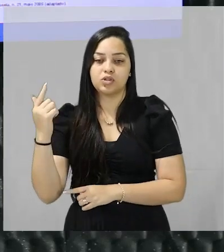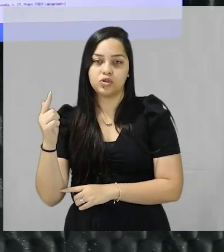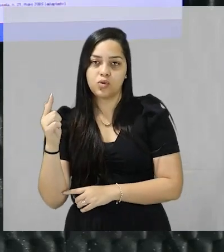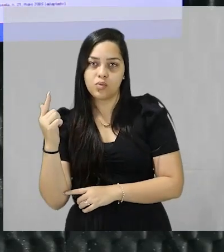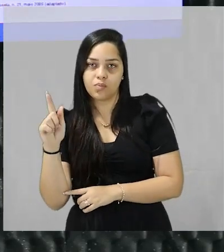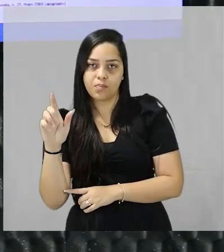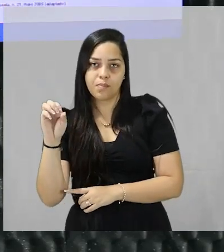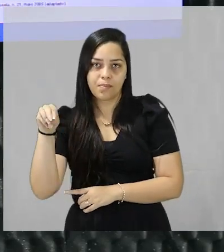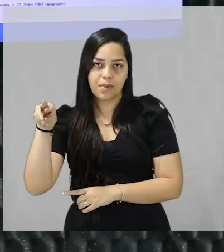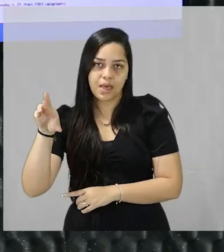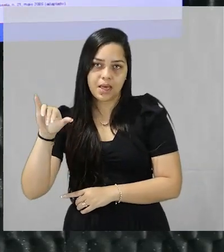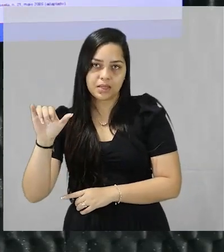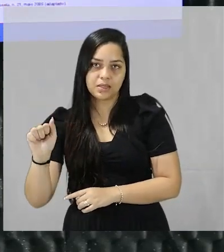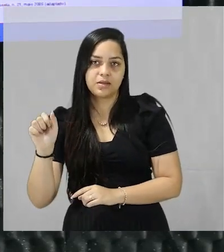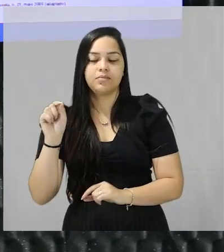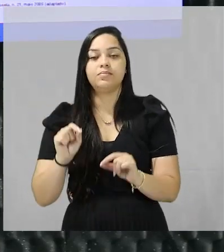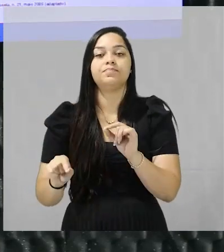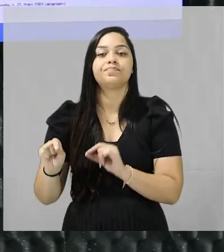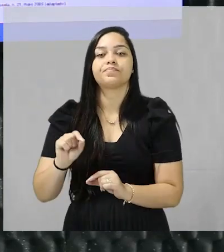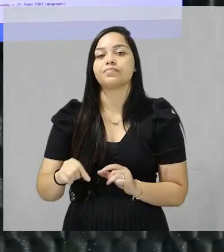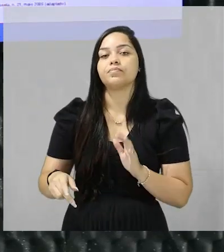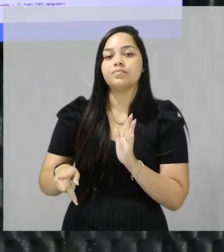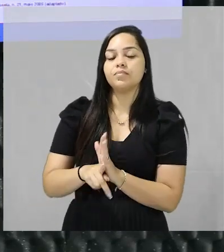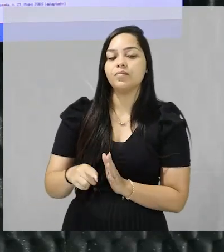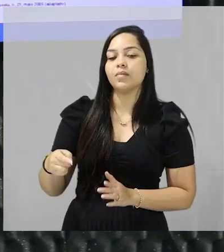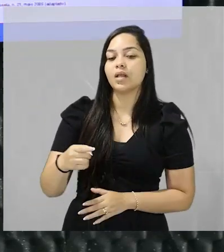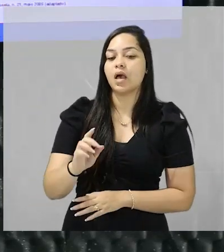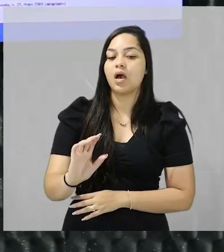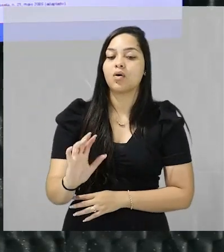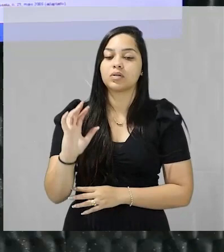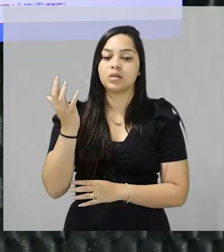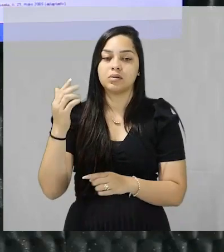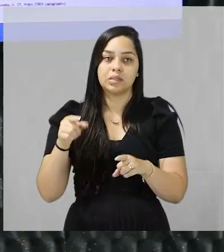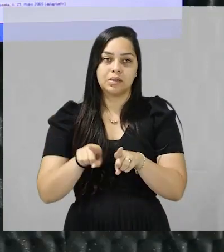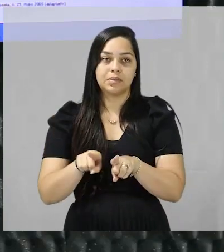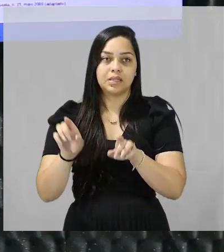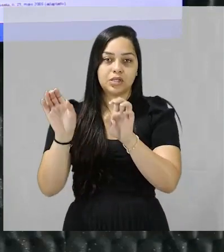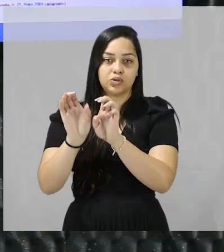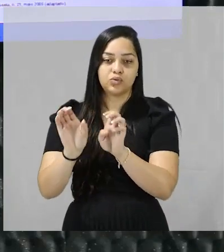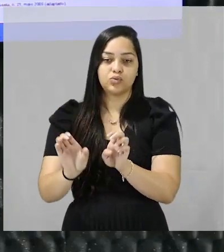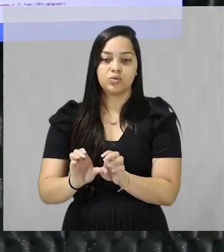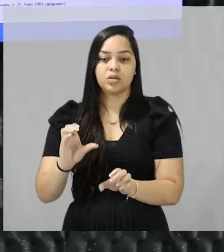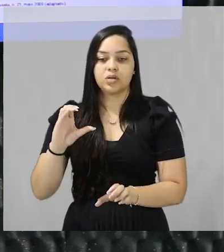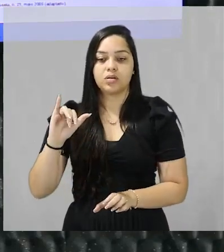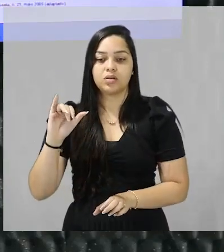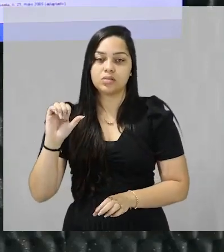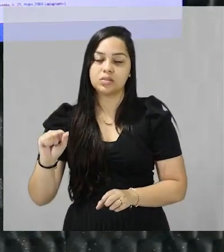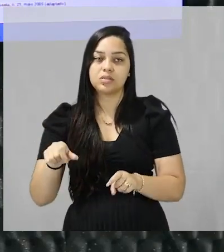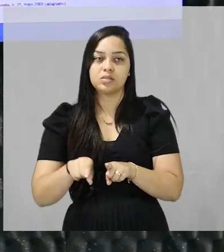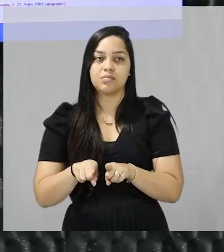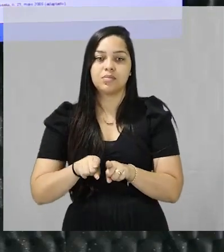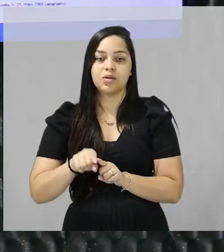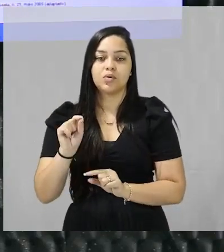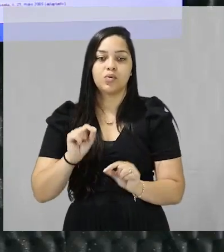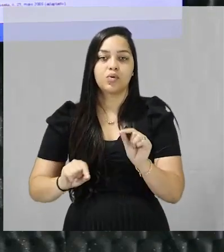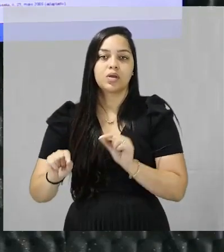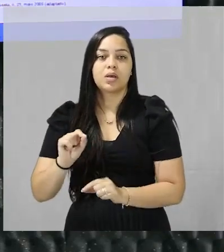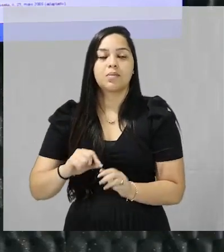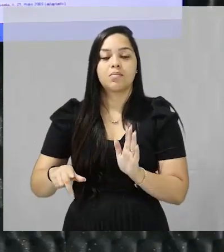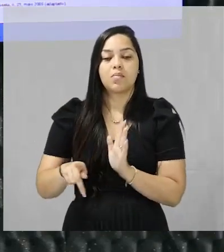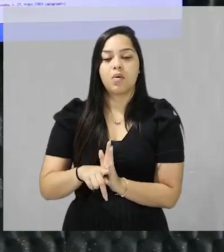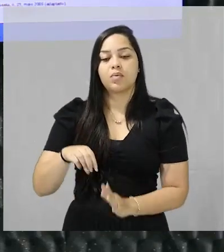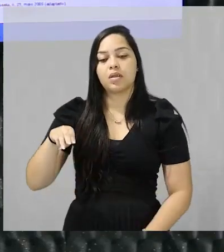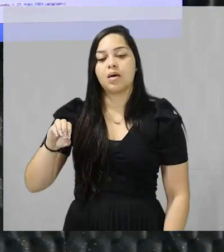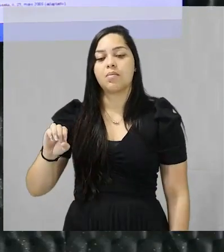certo? Onde está acontecendo, né, na estrutura cis, essa compactação da